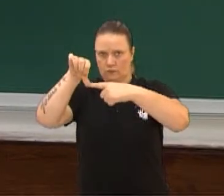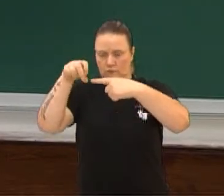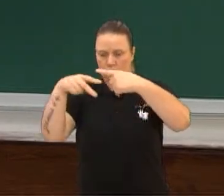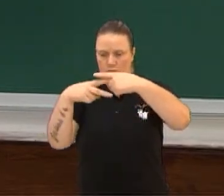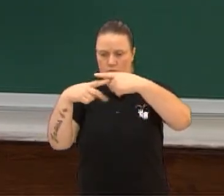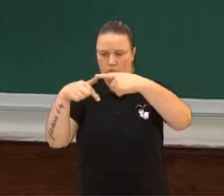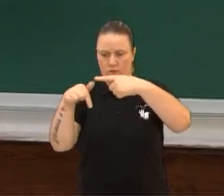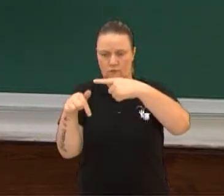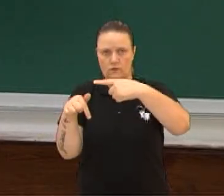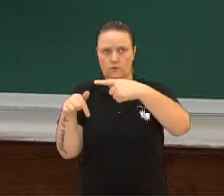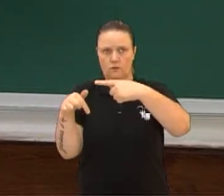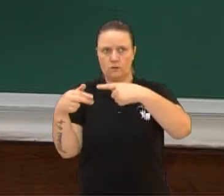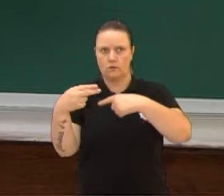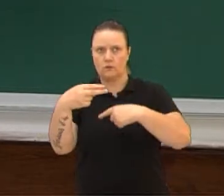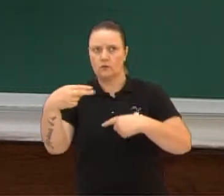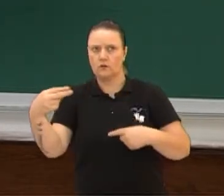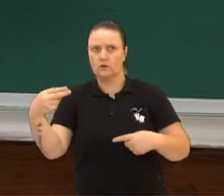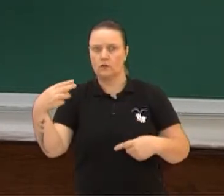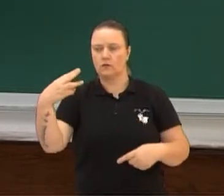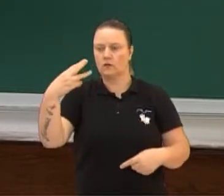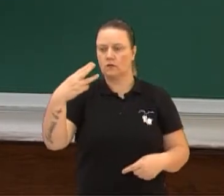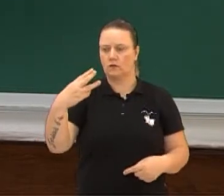27, aproximadamente eu tenho